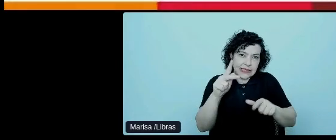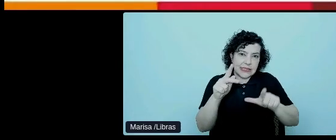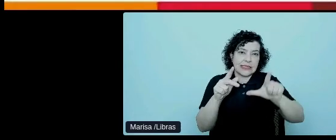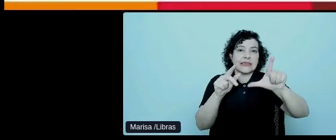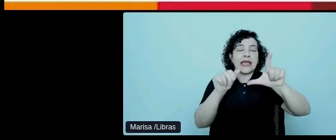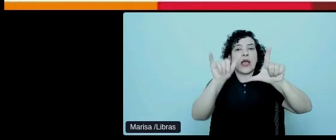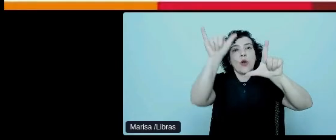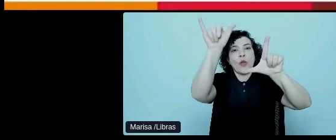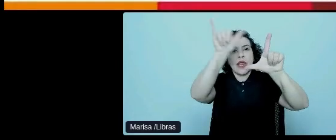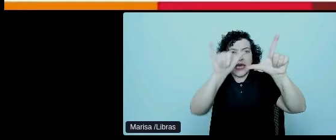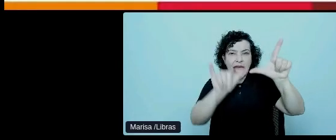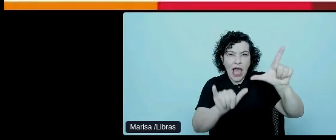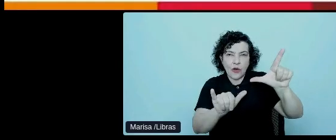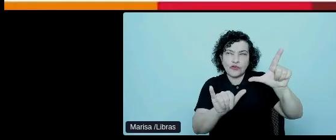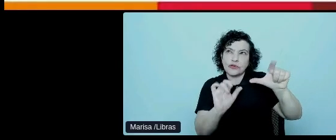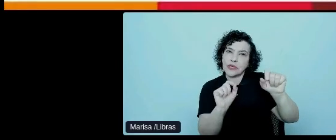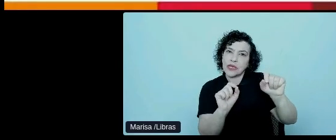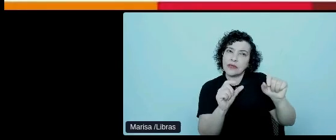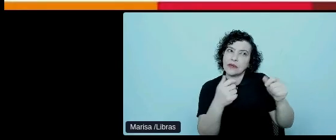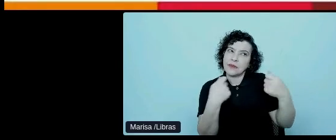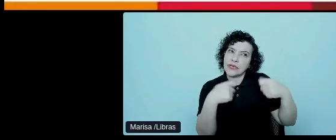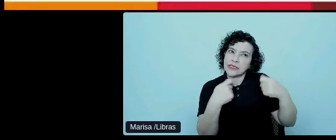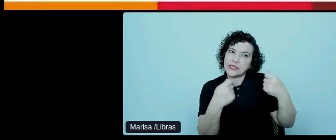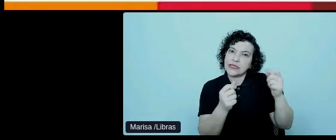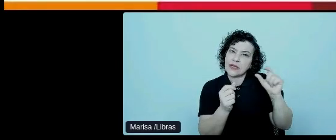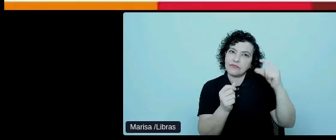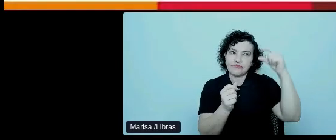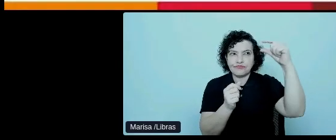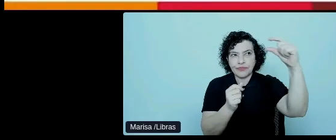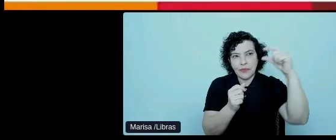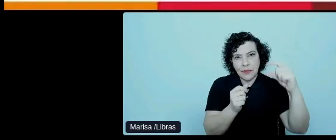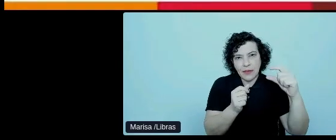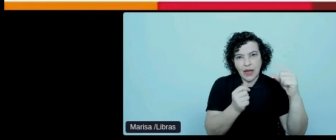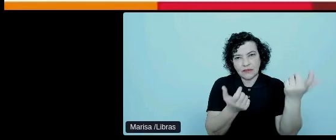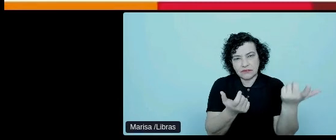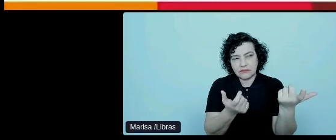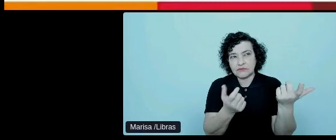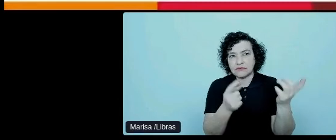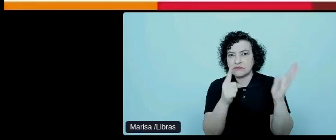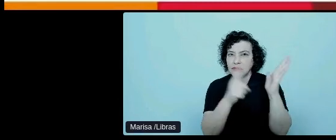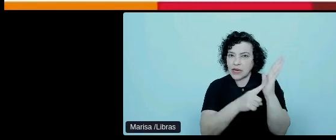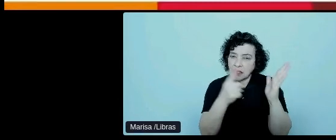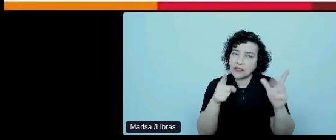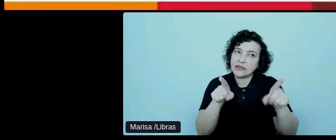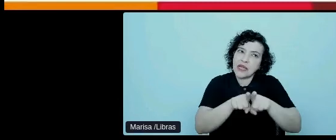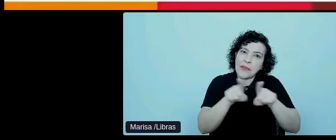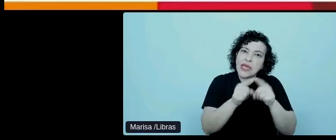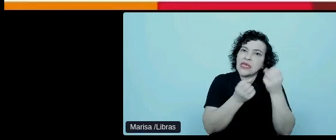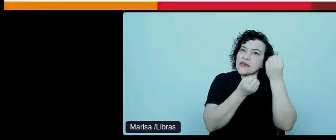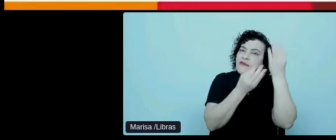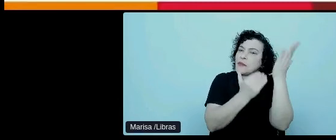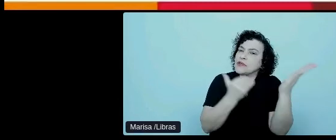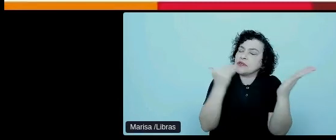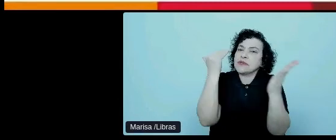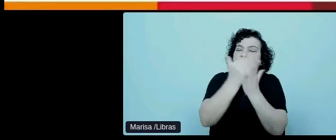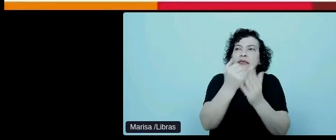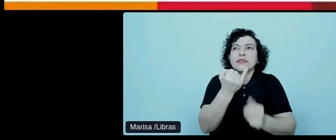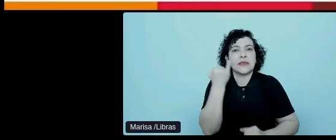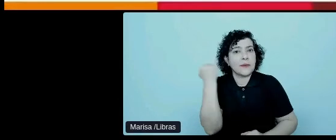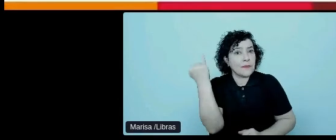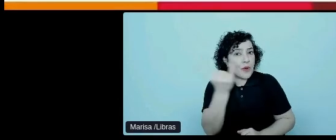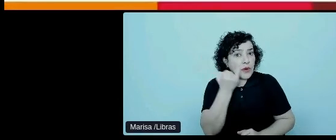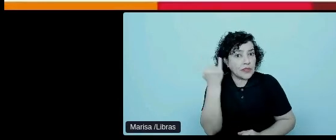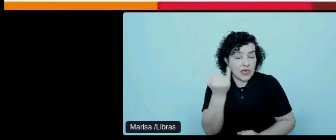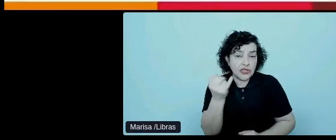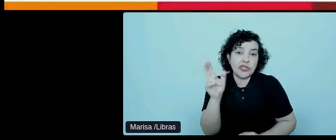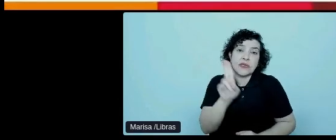um espaço ali para colocar ícones, para colocar outras informações relevantes para outros